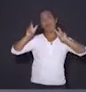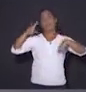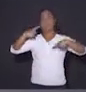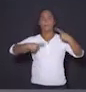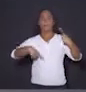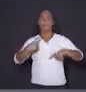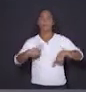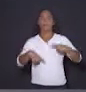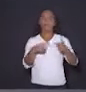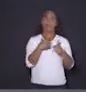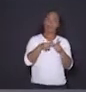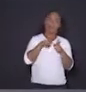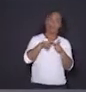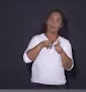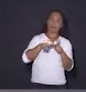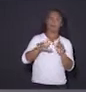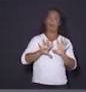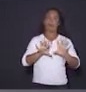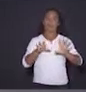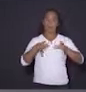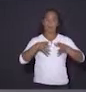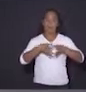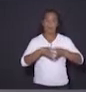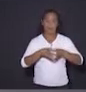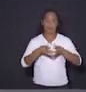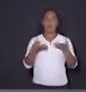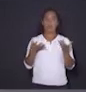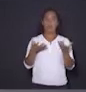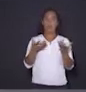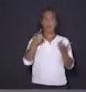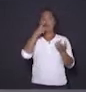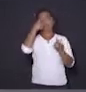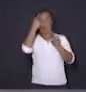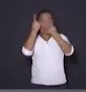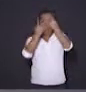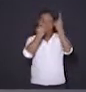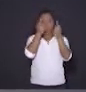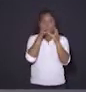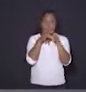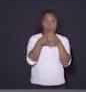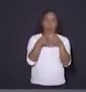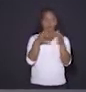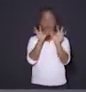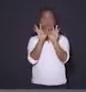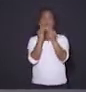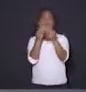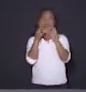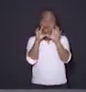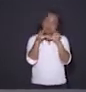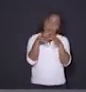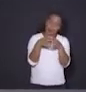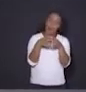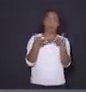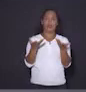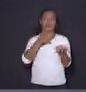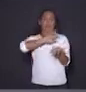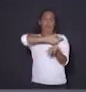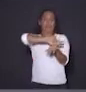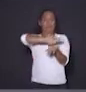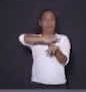da concentração dos meios em poucas mãos em poucas idéias em poucas famílias é o fato de que a diversidade